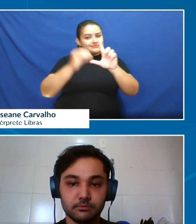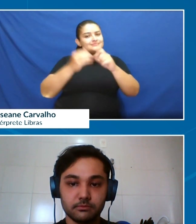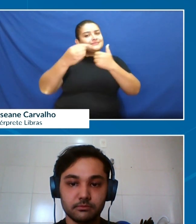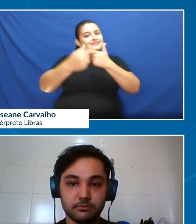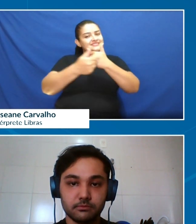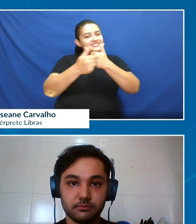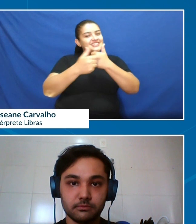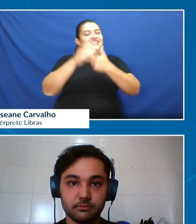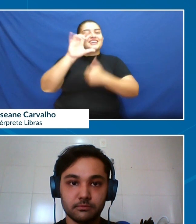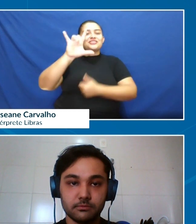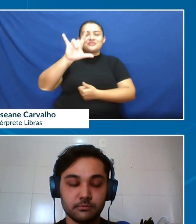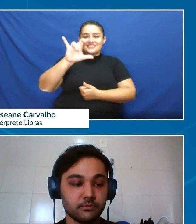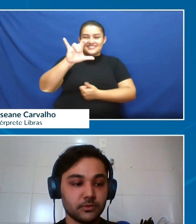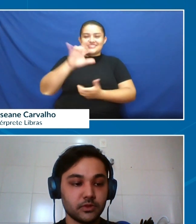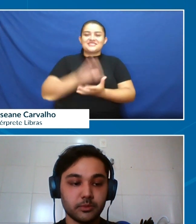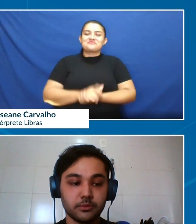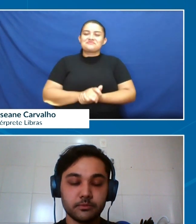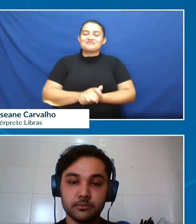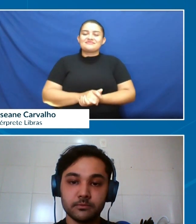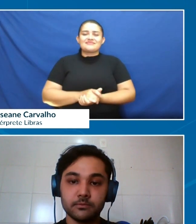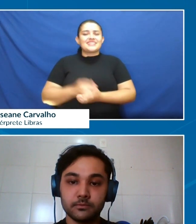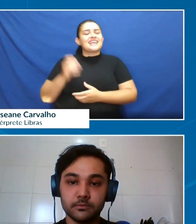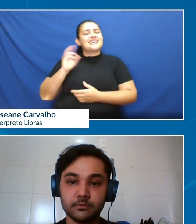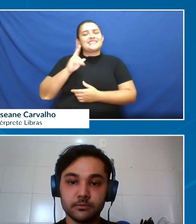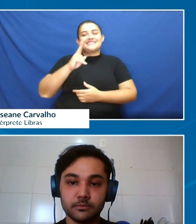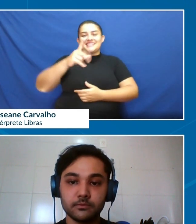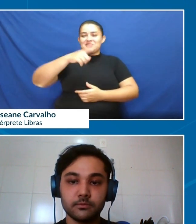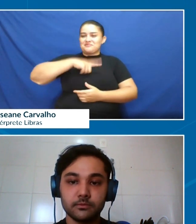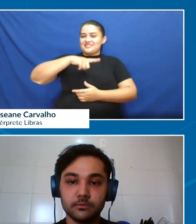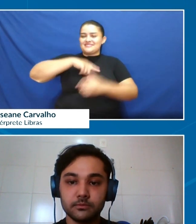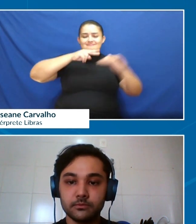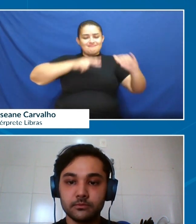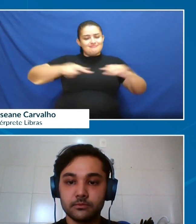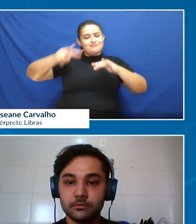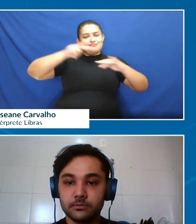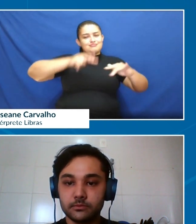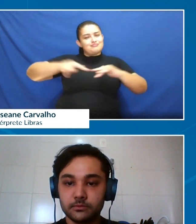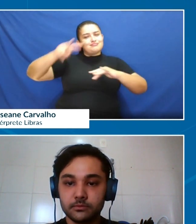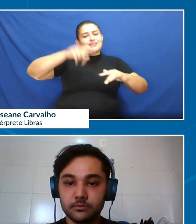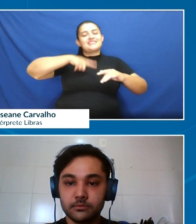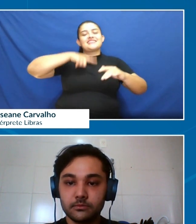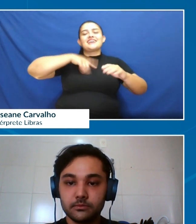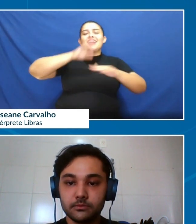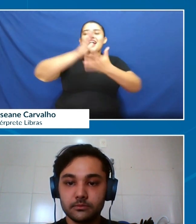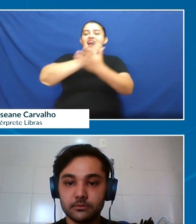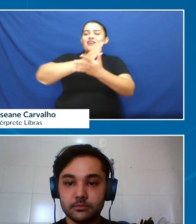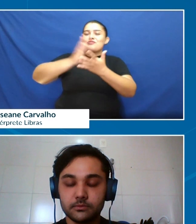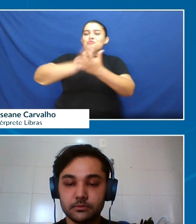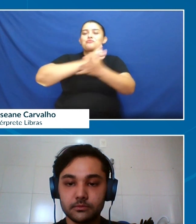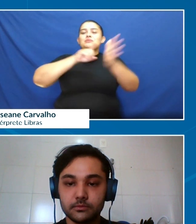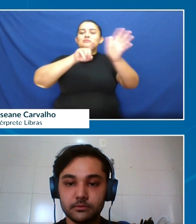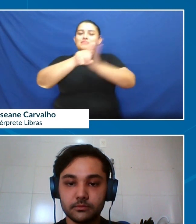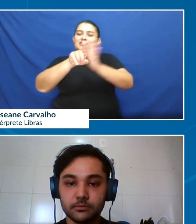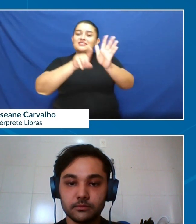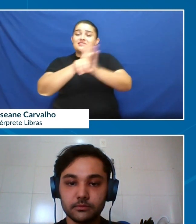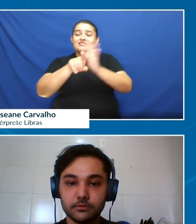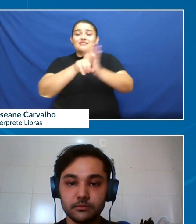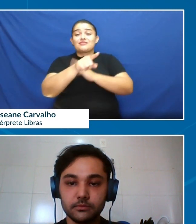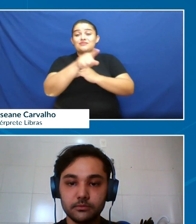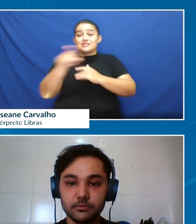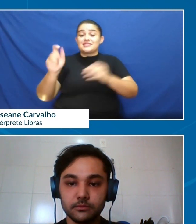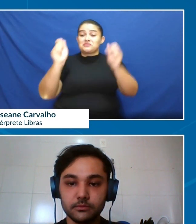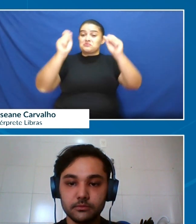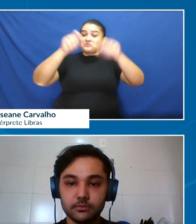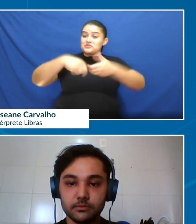Instagram e semanalmente, sempre antes de cada programa ao vivo, nós colocamos lá algumas perguntas para que você já possa participar e